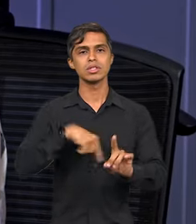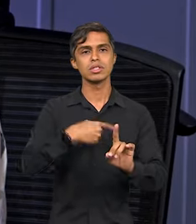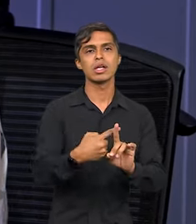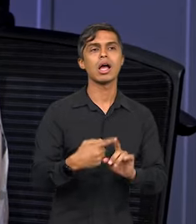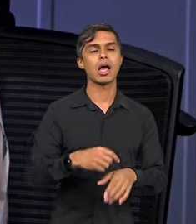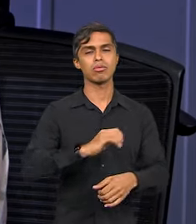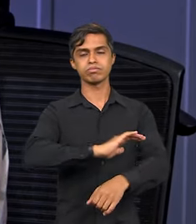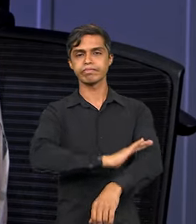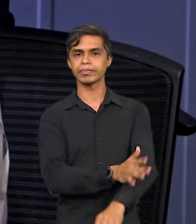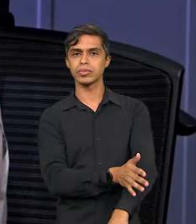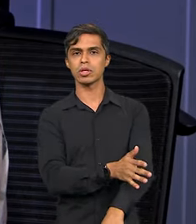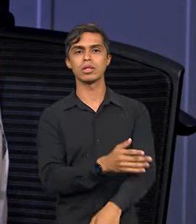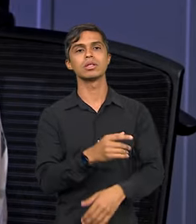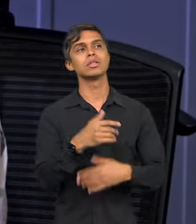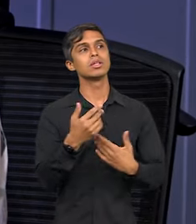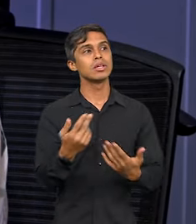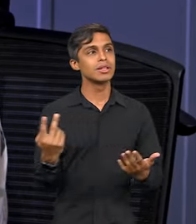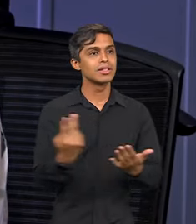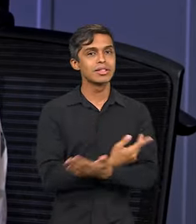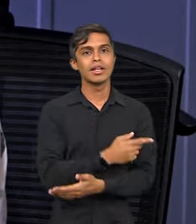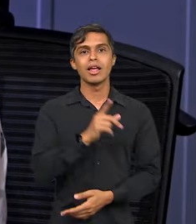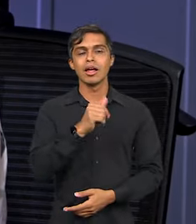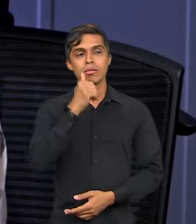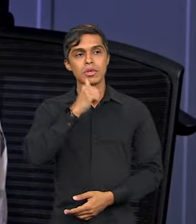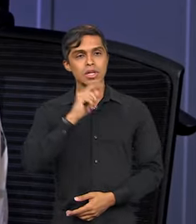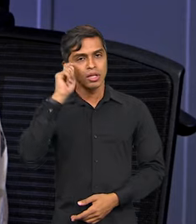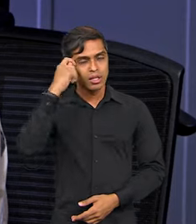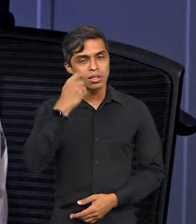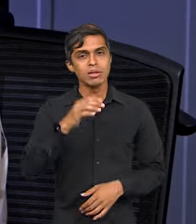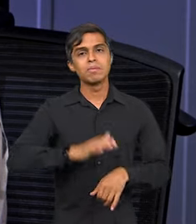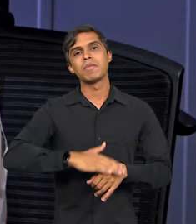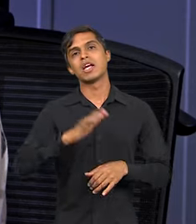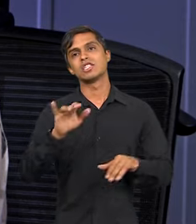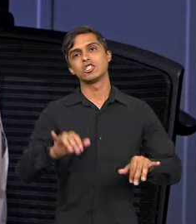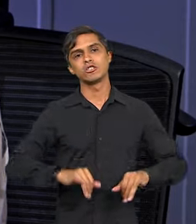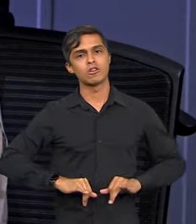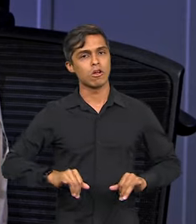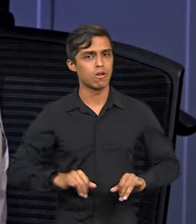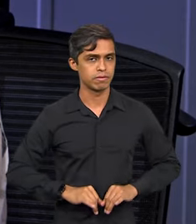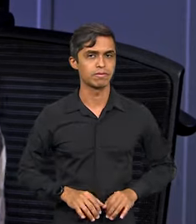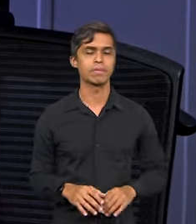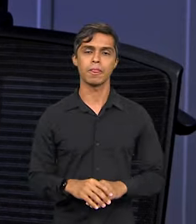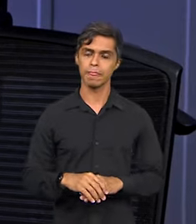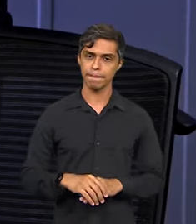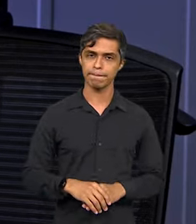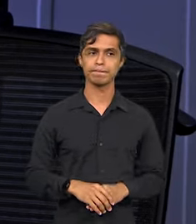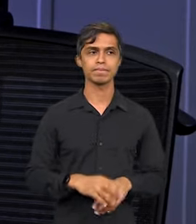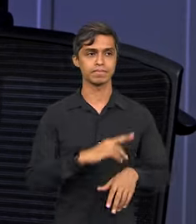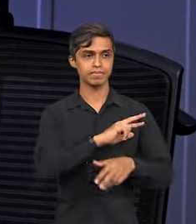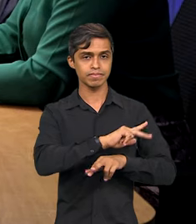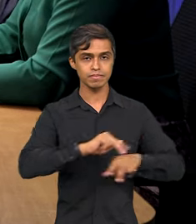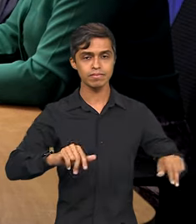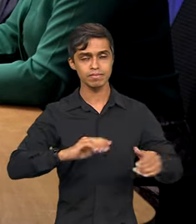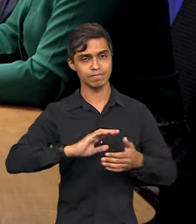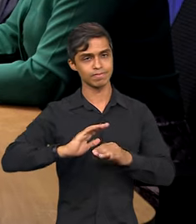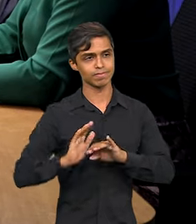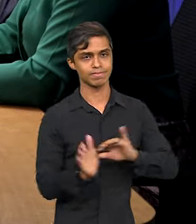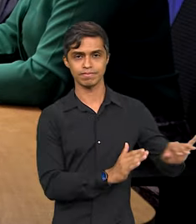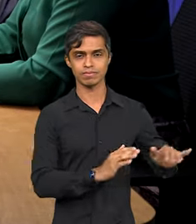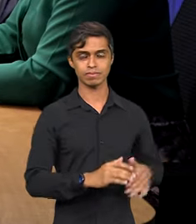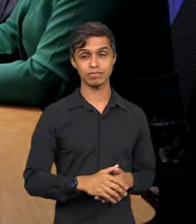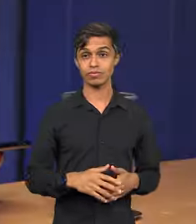ao racismo que é que são as mulheres negras as que mais sofrem dessas múltiplas exclusões